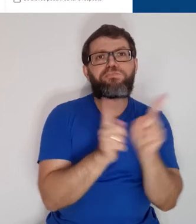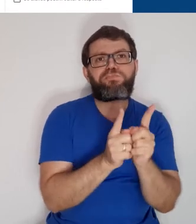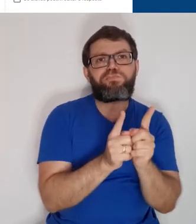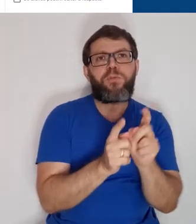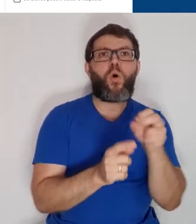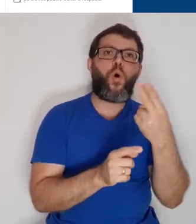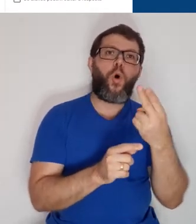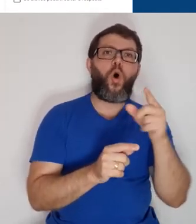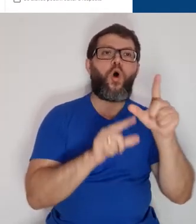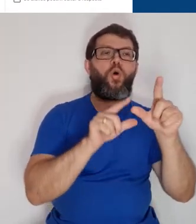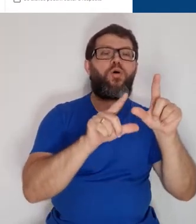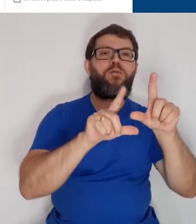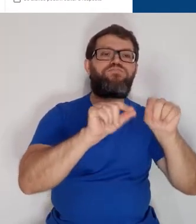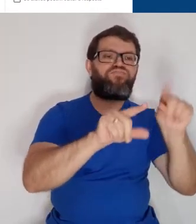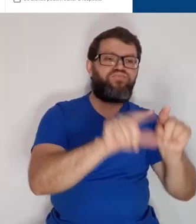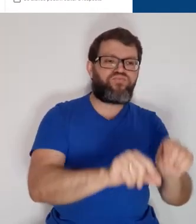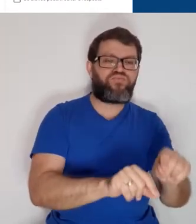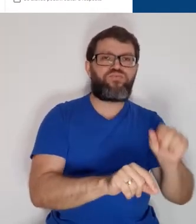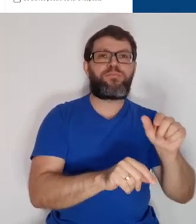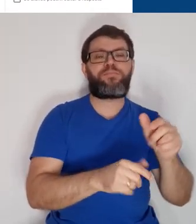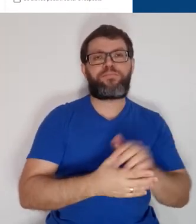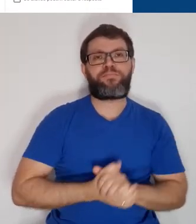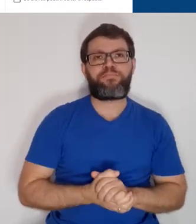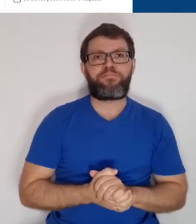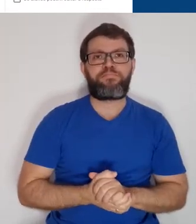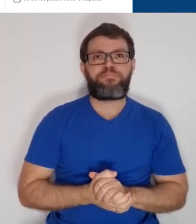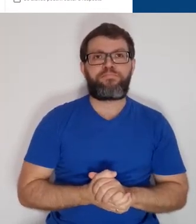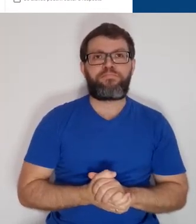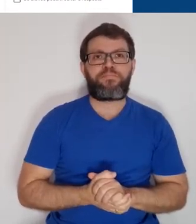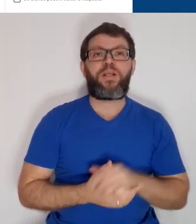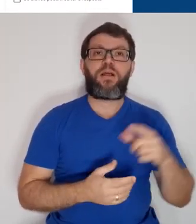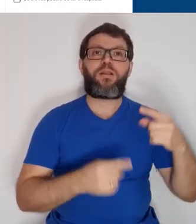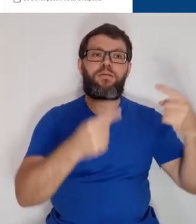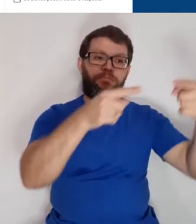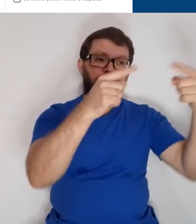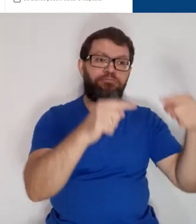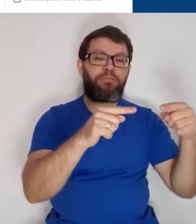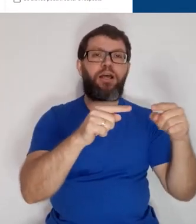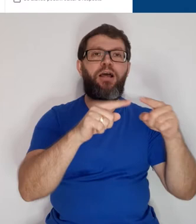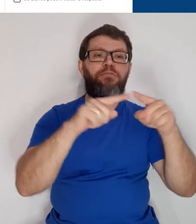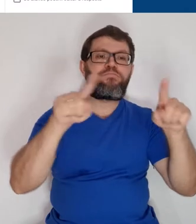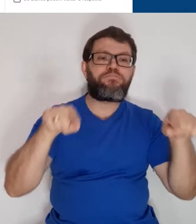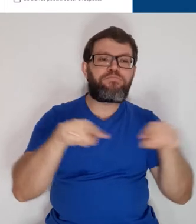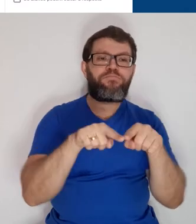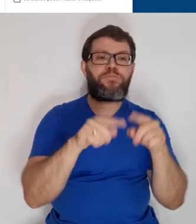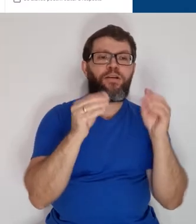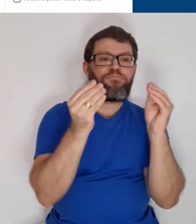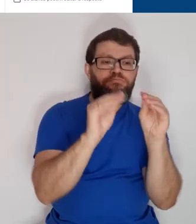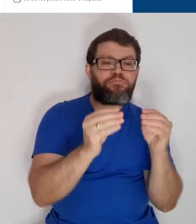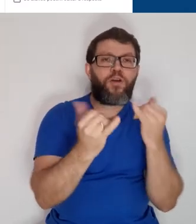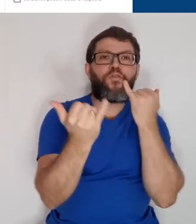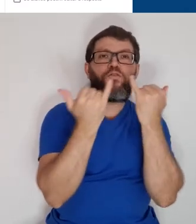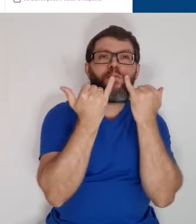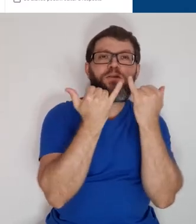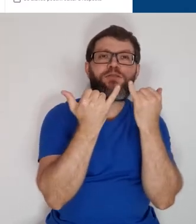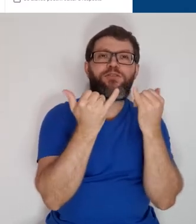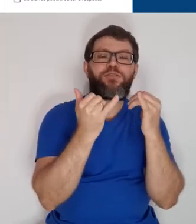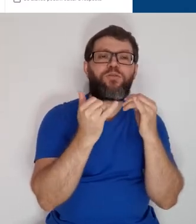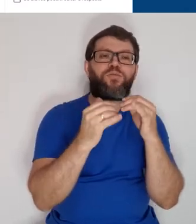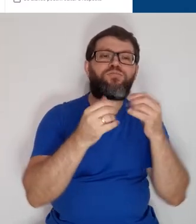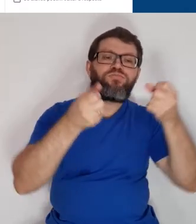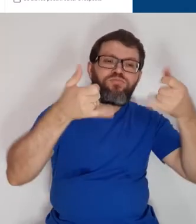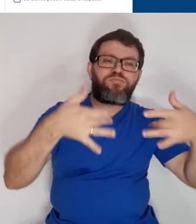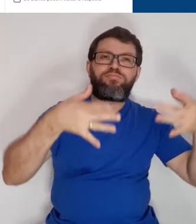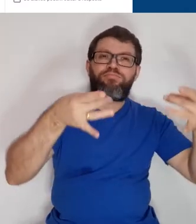resposta curta ou múltipla escolha abaixo temos uma caixa de texto para incluir instruções para que a pergunta se